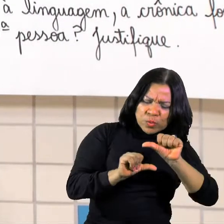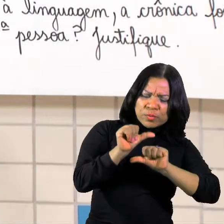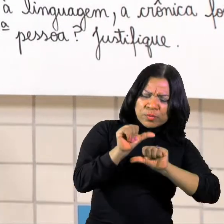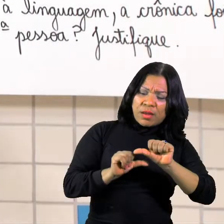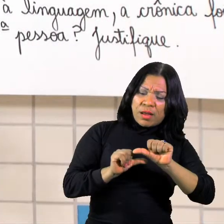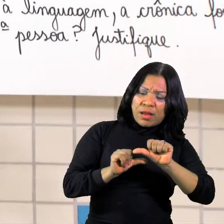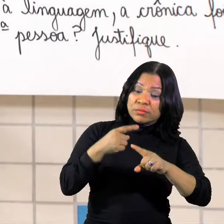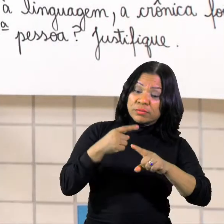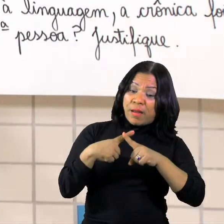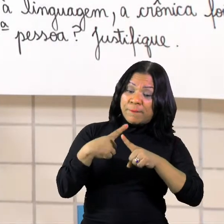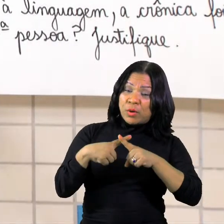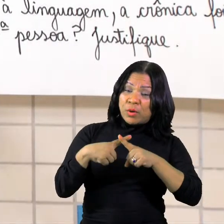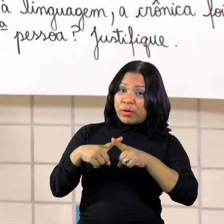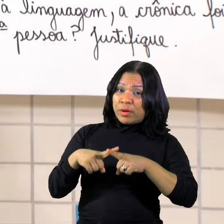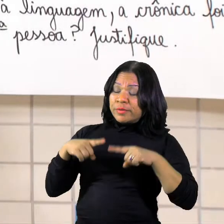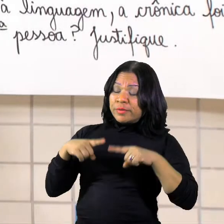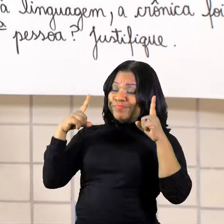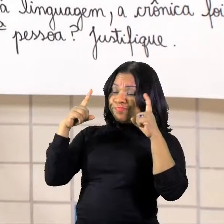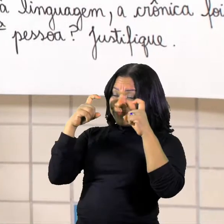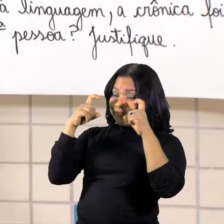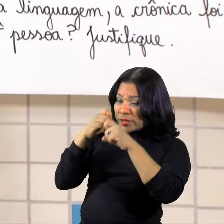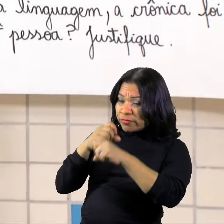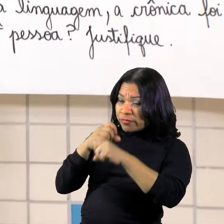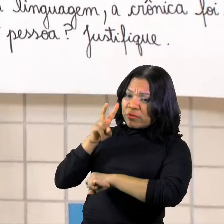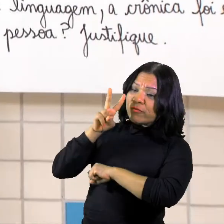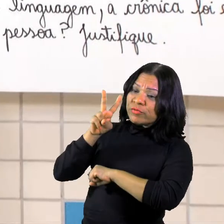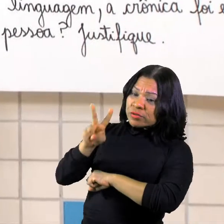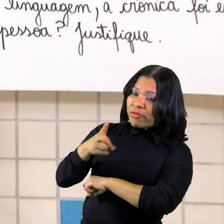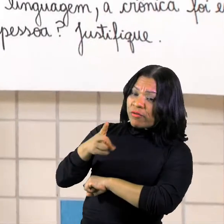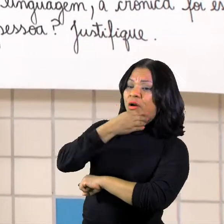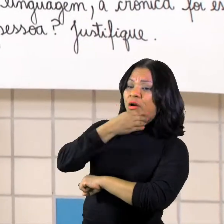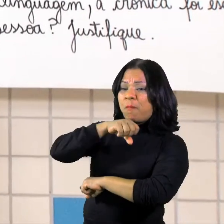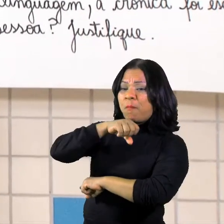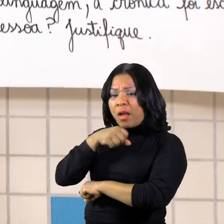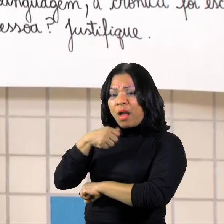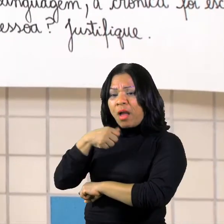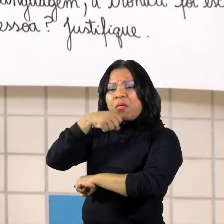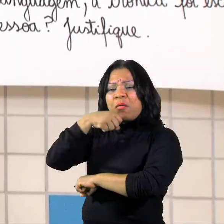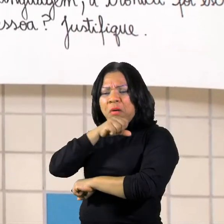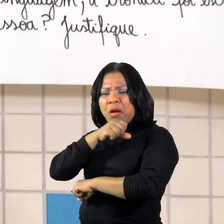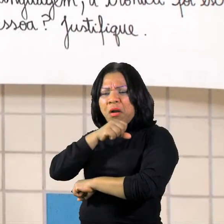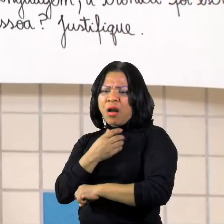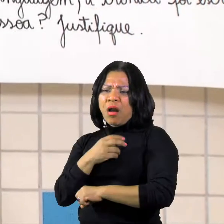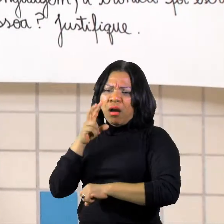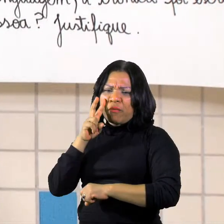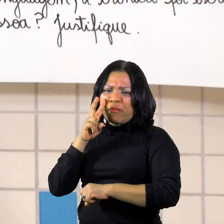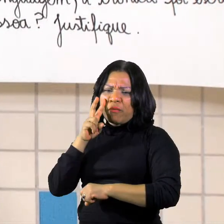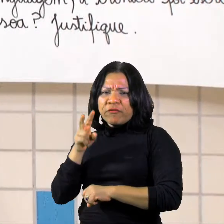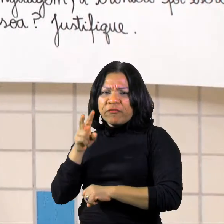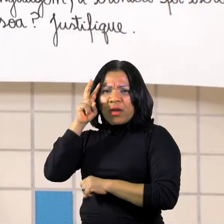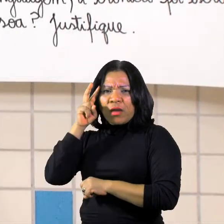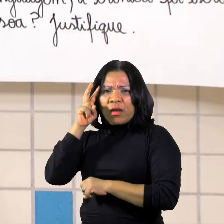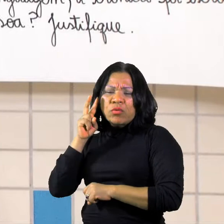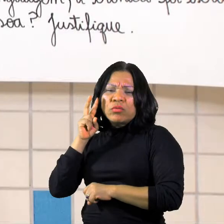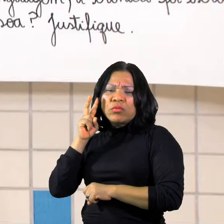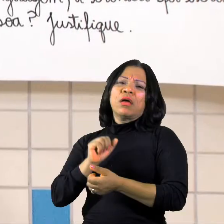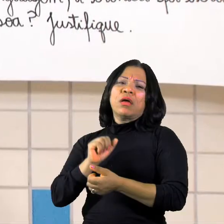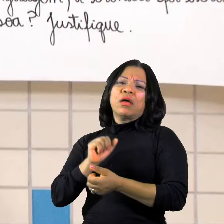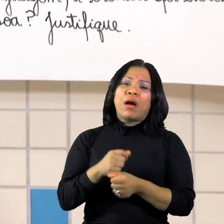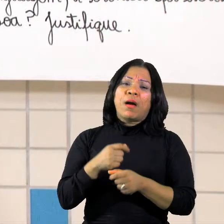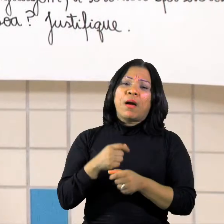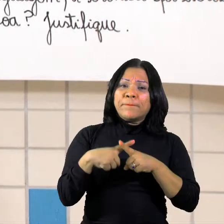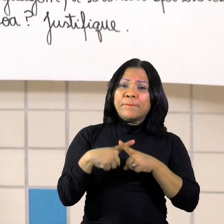vê alguém, um pai, um avô, contando uma lenda, né, hoje em dia para o filho. Até porque esse ato da